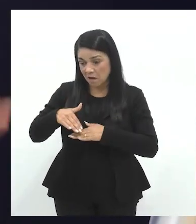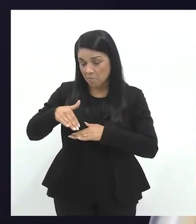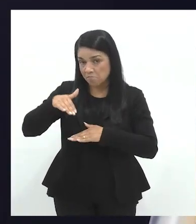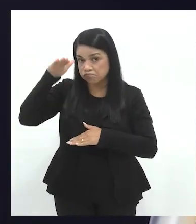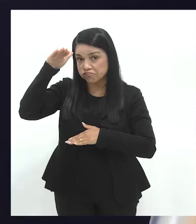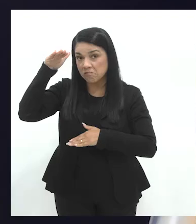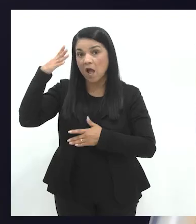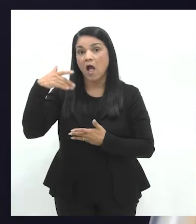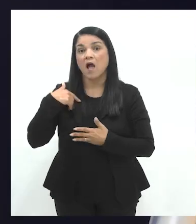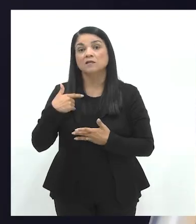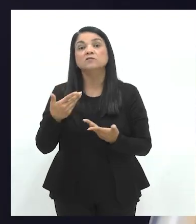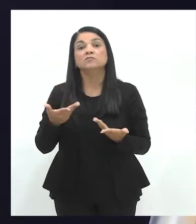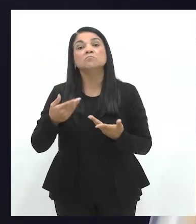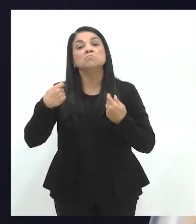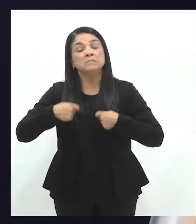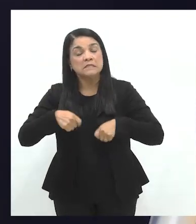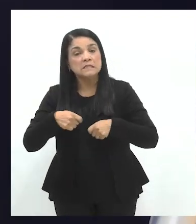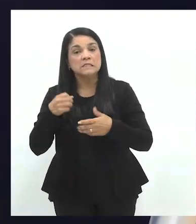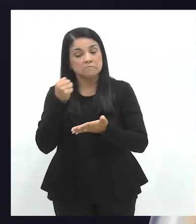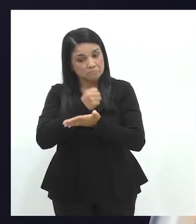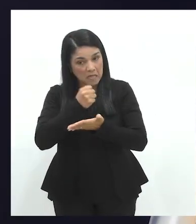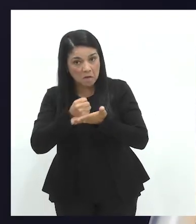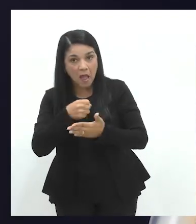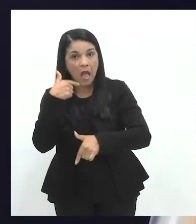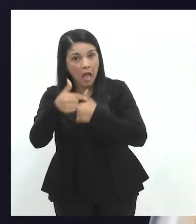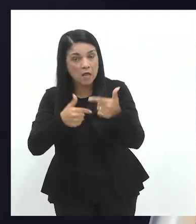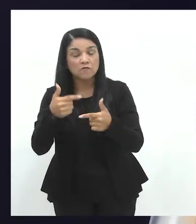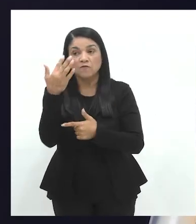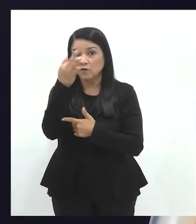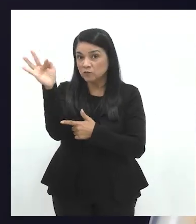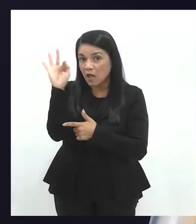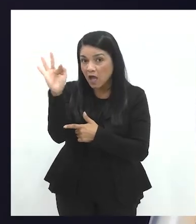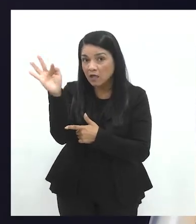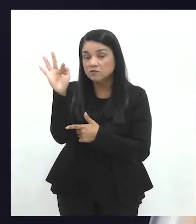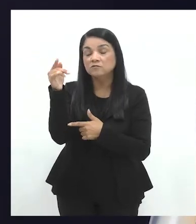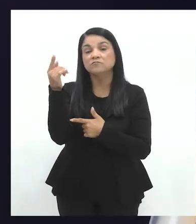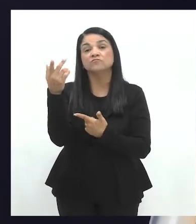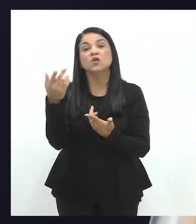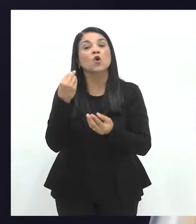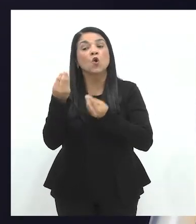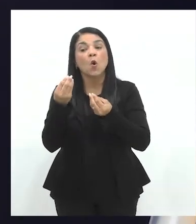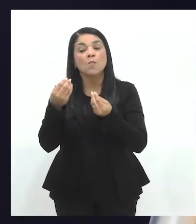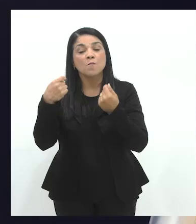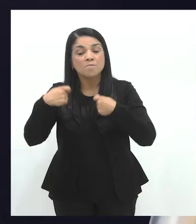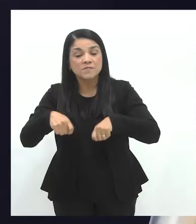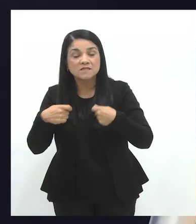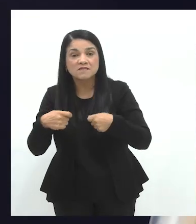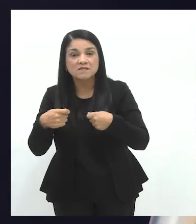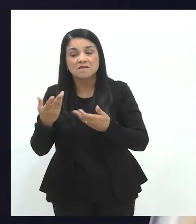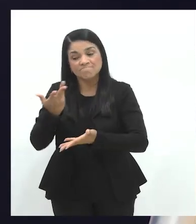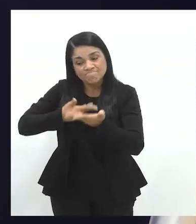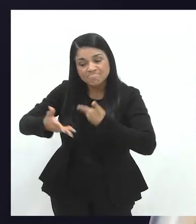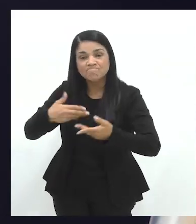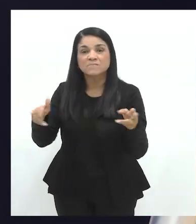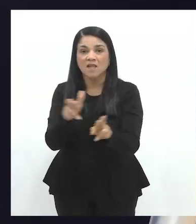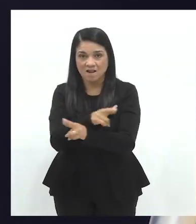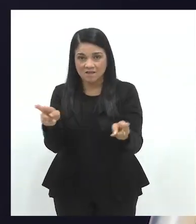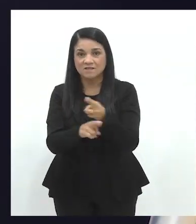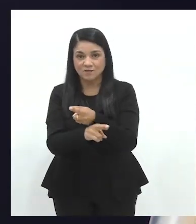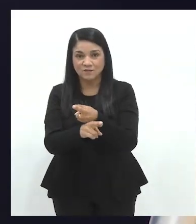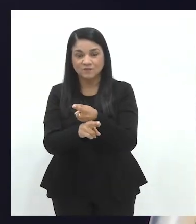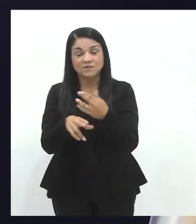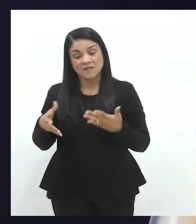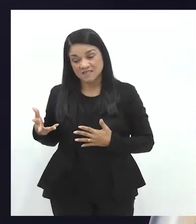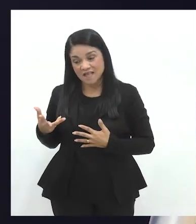já se tornar uma adulta. Ela precisa arrumar um emprego, ela precisa fazer uma faculdade e na faculdade ela vai precisar lidar com isso.